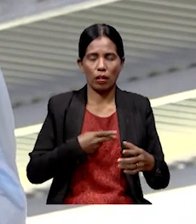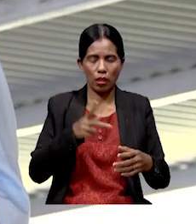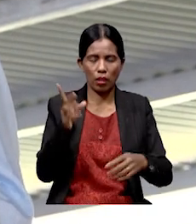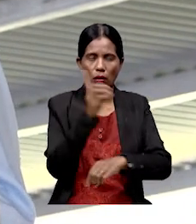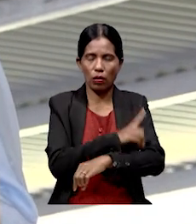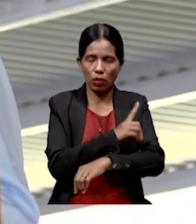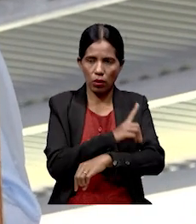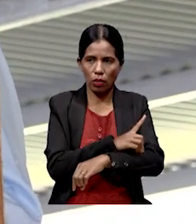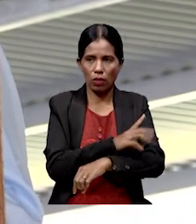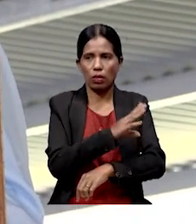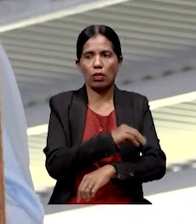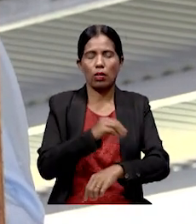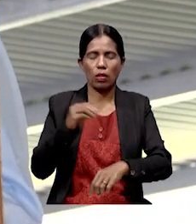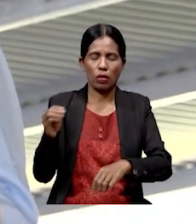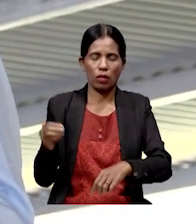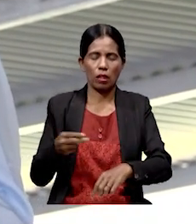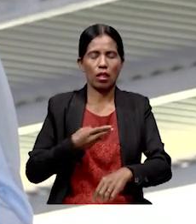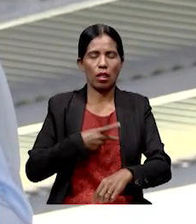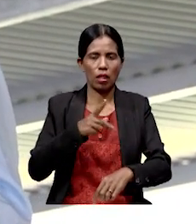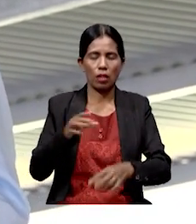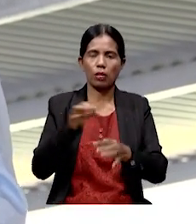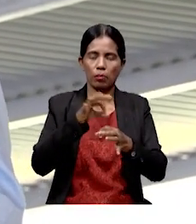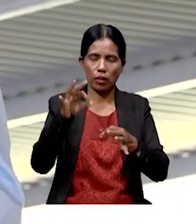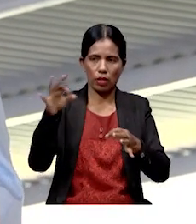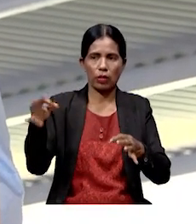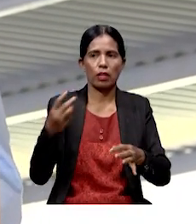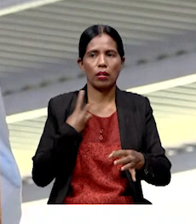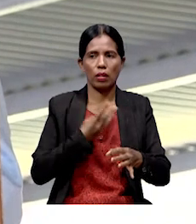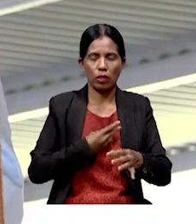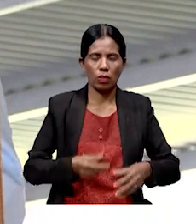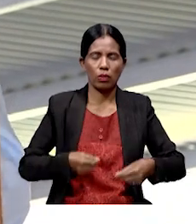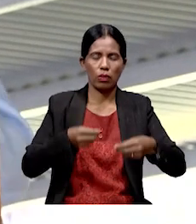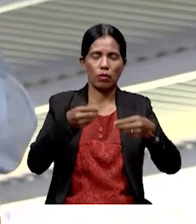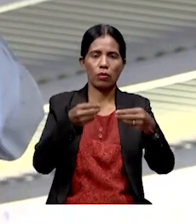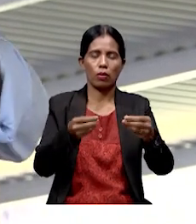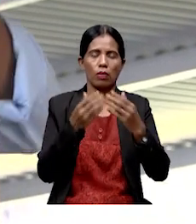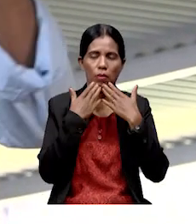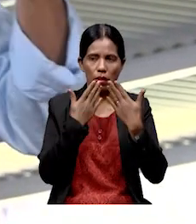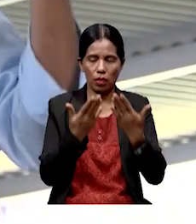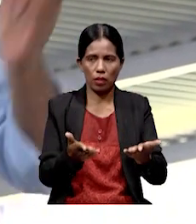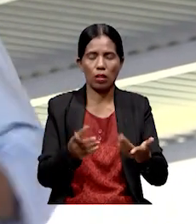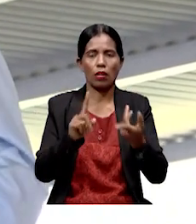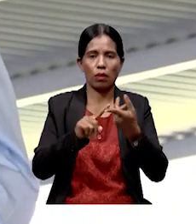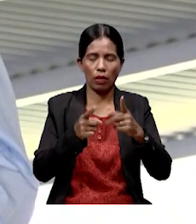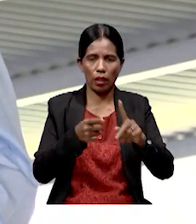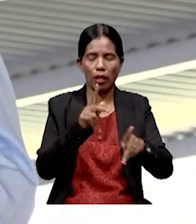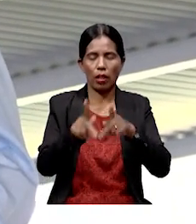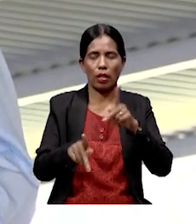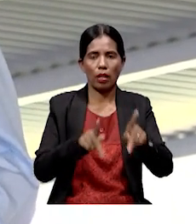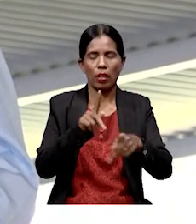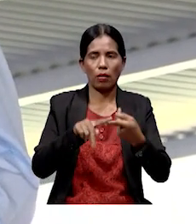a ralo. Espiritualmente. E lembro que demais foi a preço de Deus, o malo que seria e